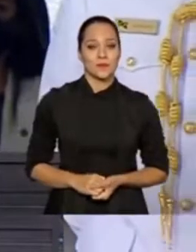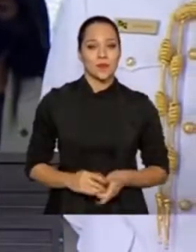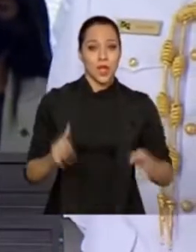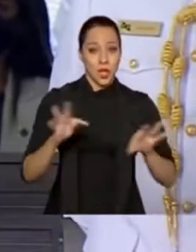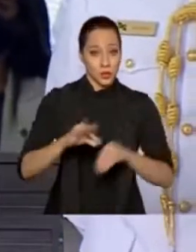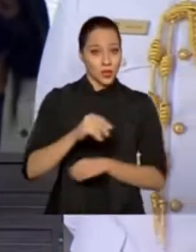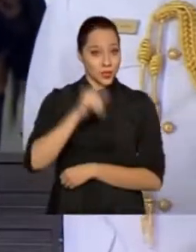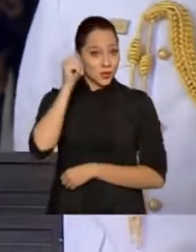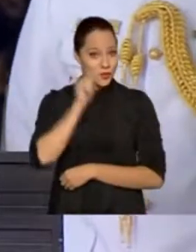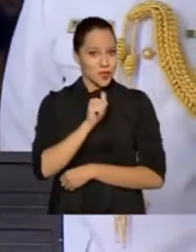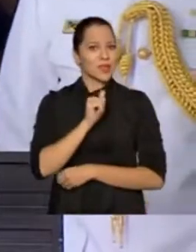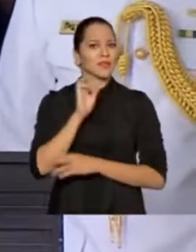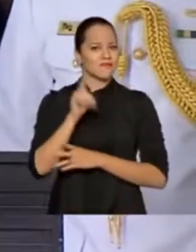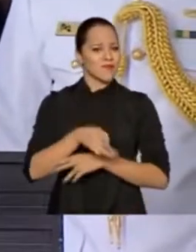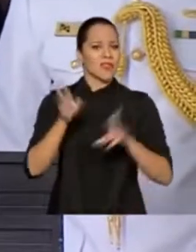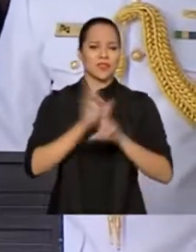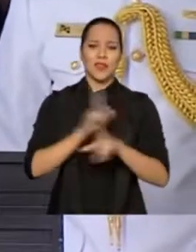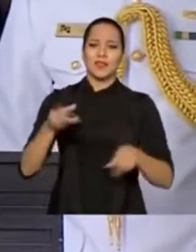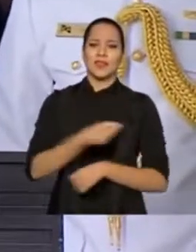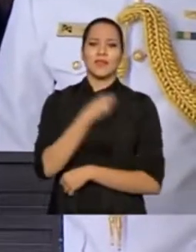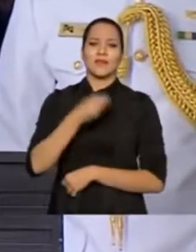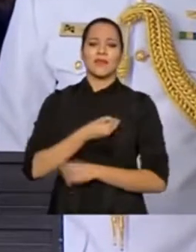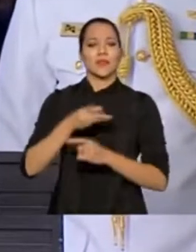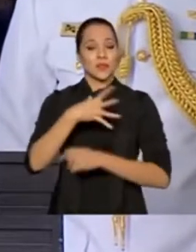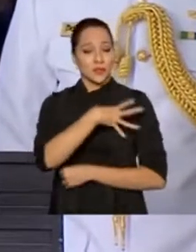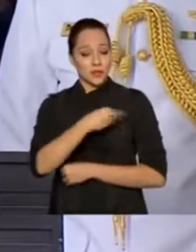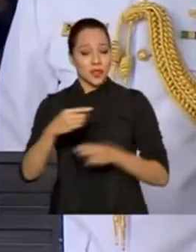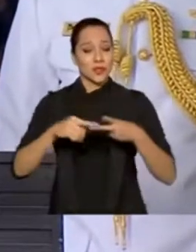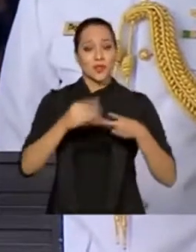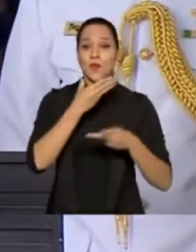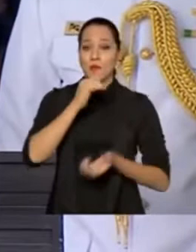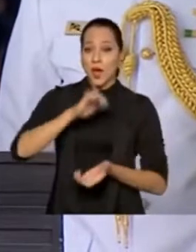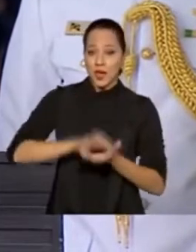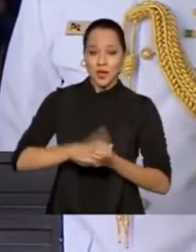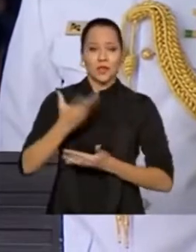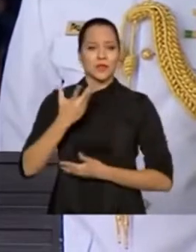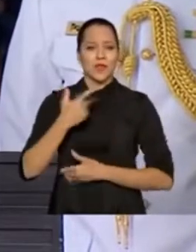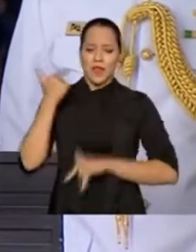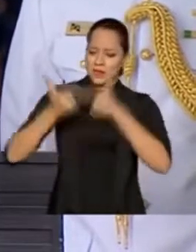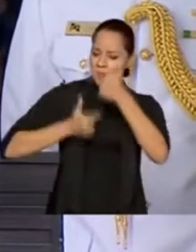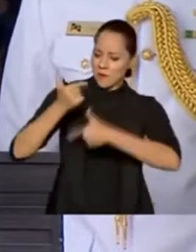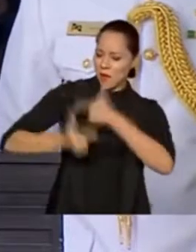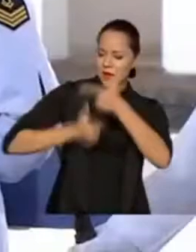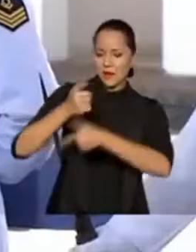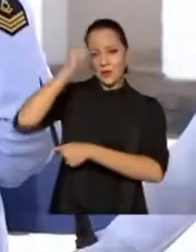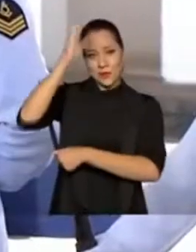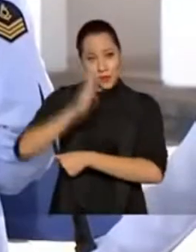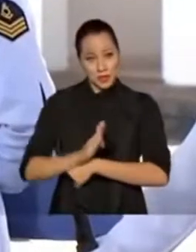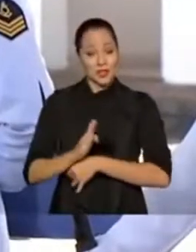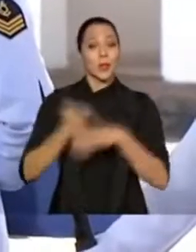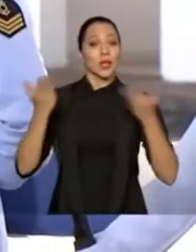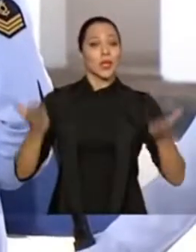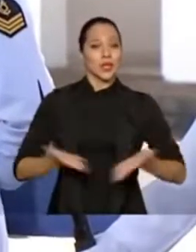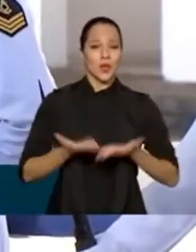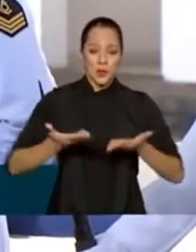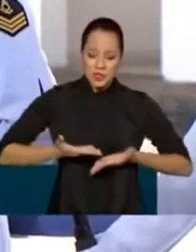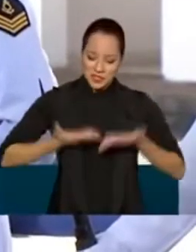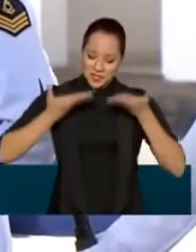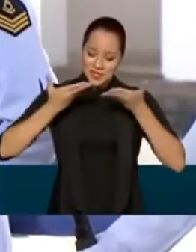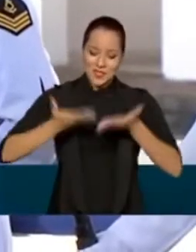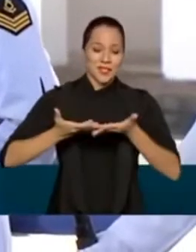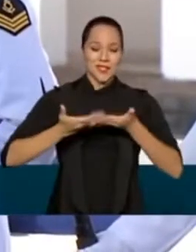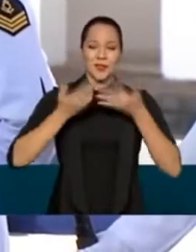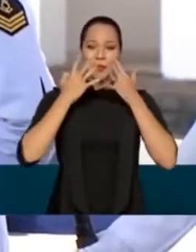que fazem a diferença na vida de seus filhos, maridos, labutando em nosso país e que hoje nos prestigiam com